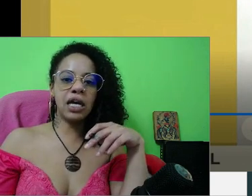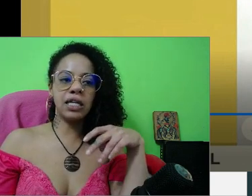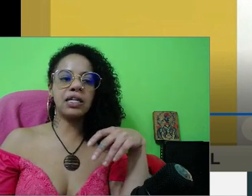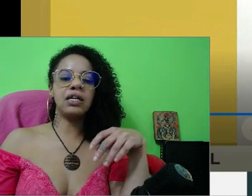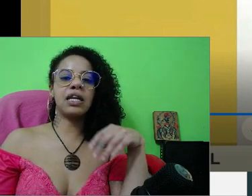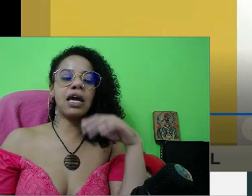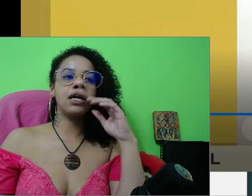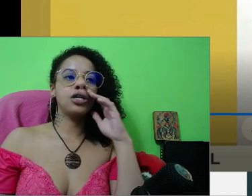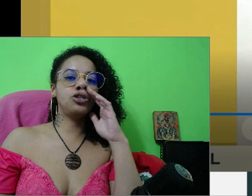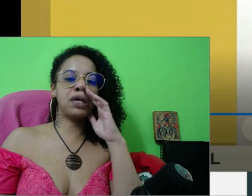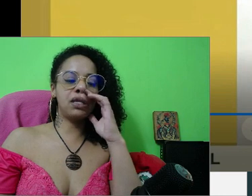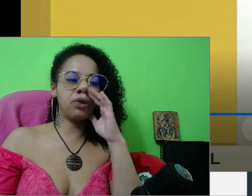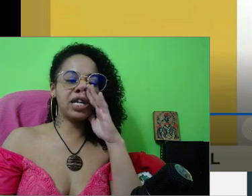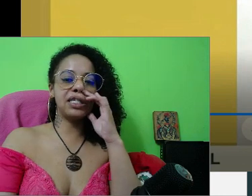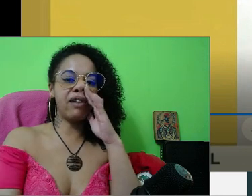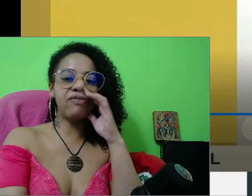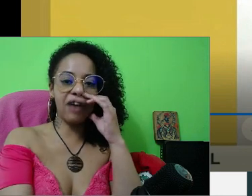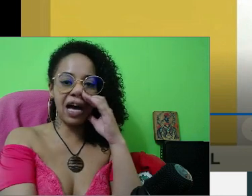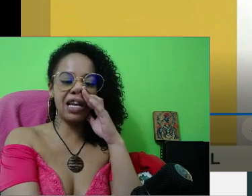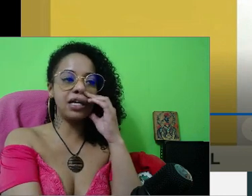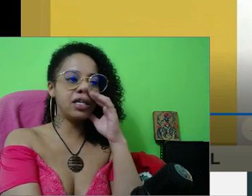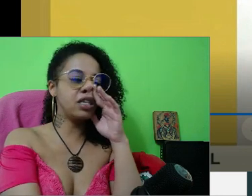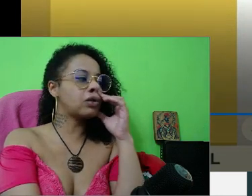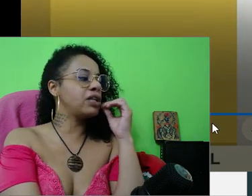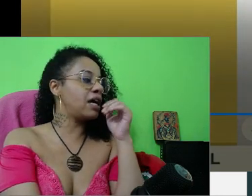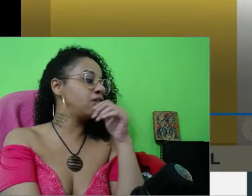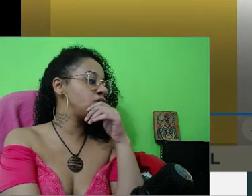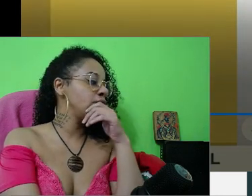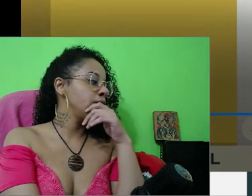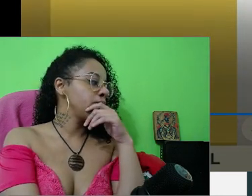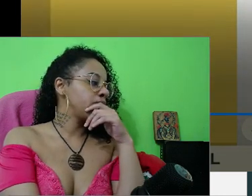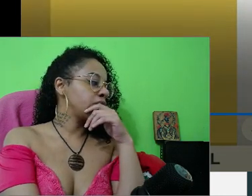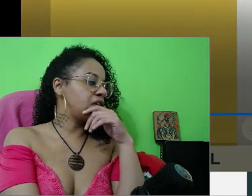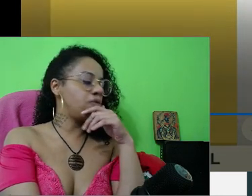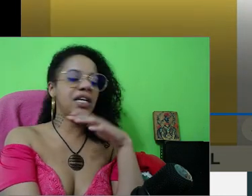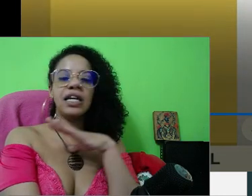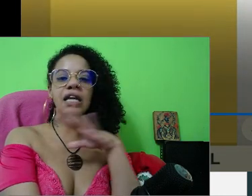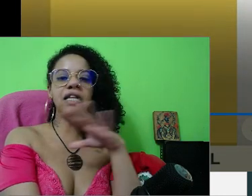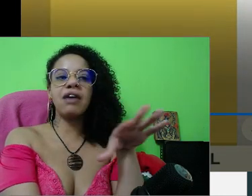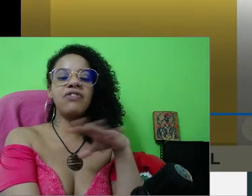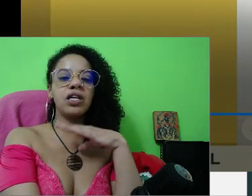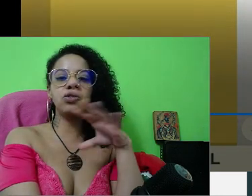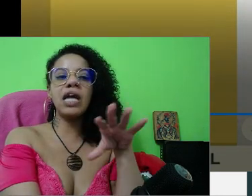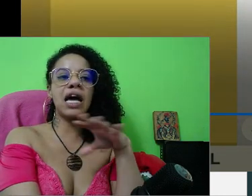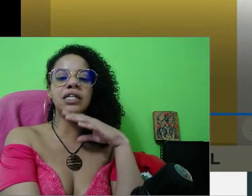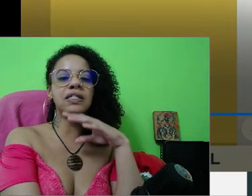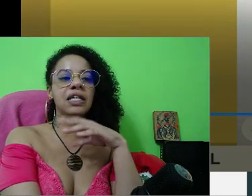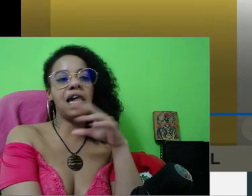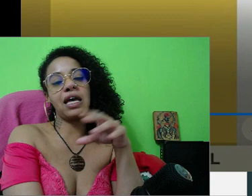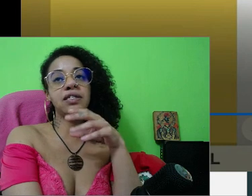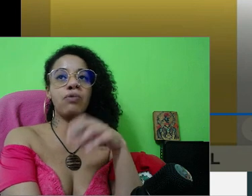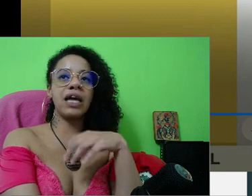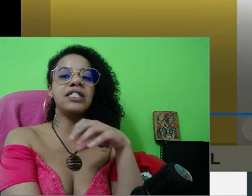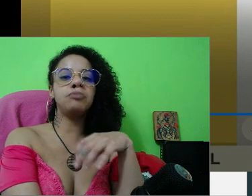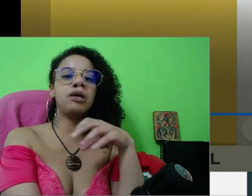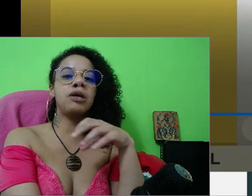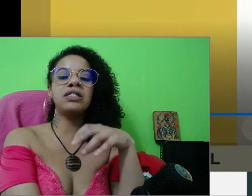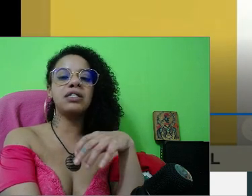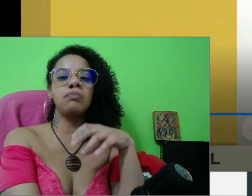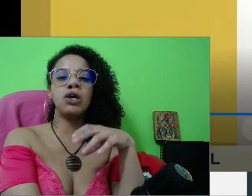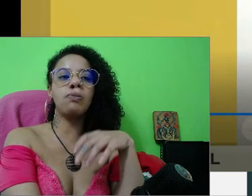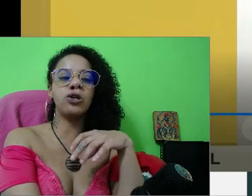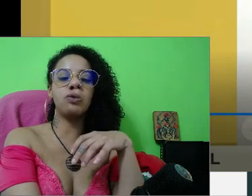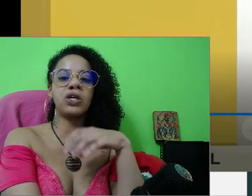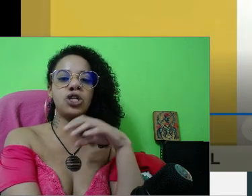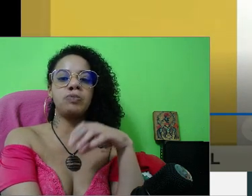burguesa né de uma democracia falha e excludente Então ninguém tá falando nada assim é são essas